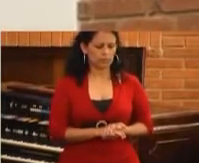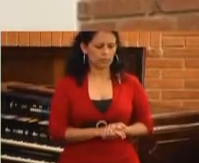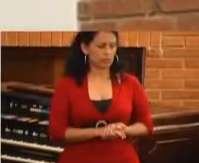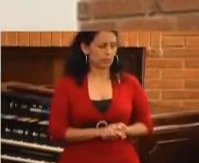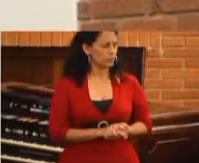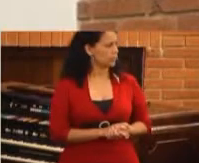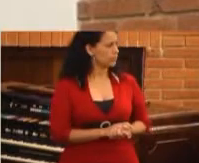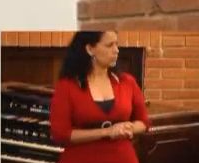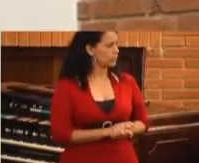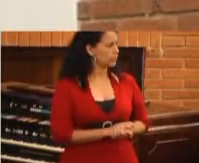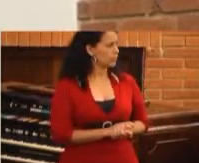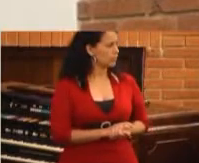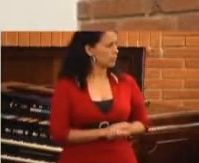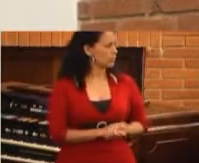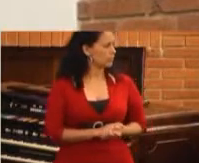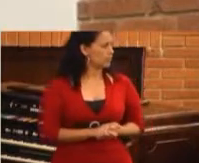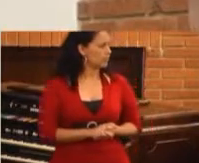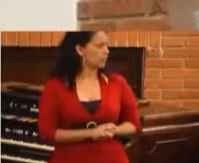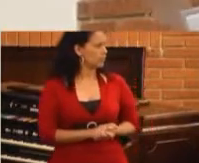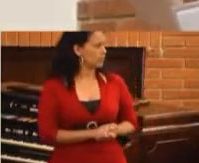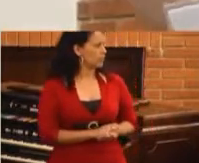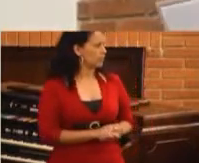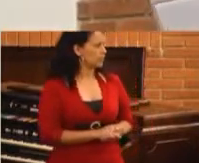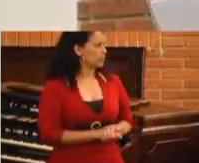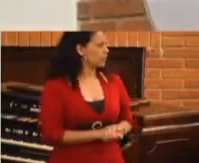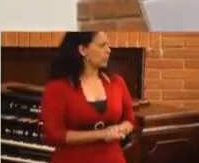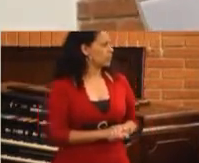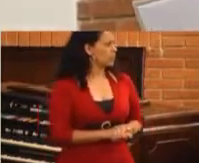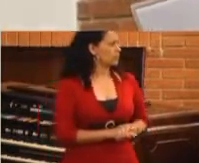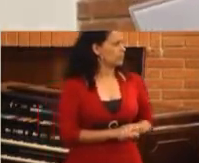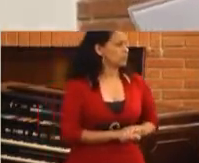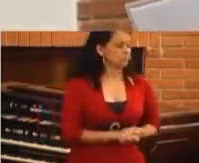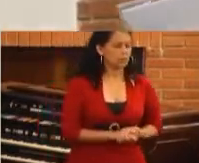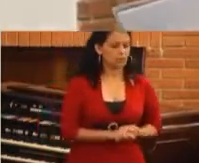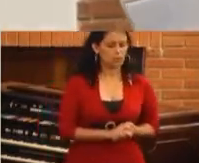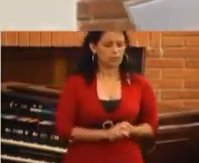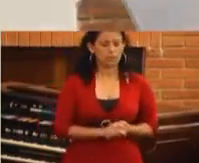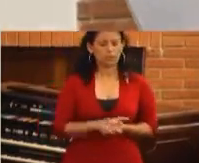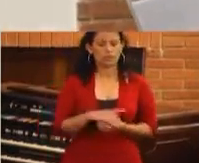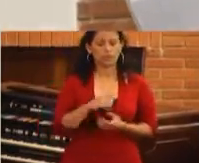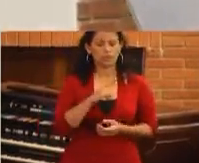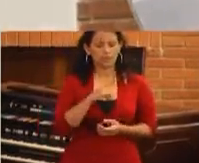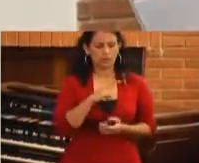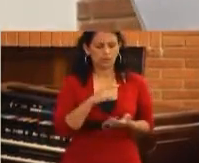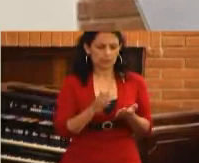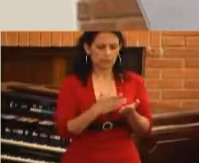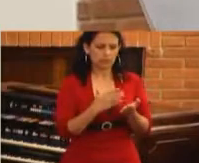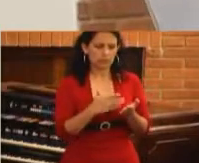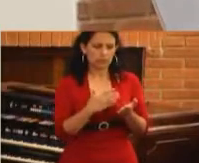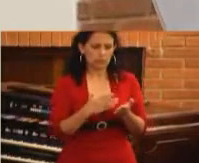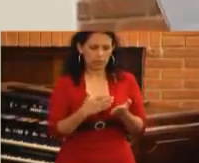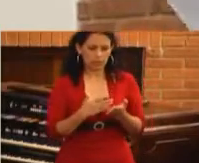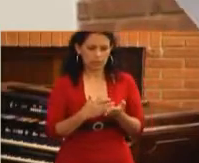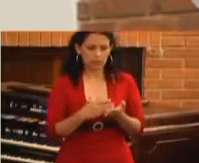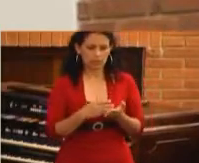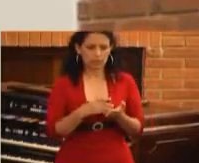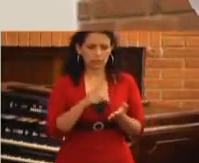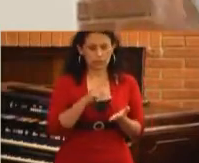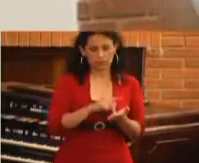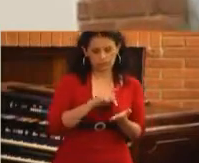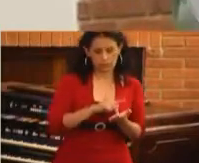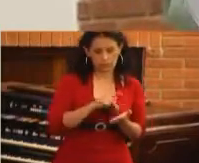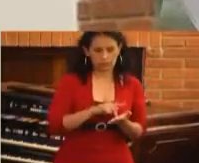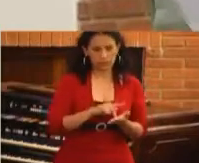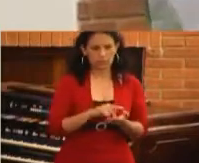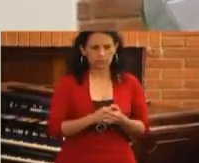é o caminho dos textos que eles estão chamando de originais, que Nietzsche capturou alguma coisa destas,